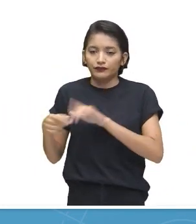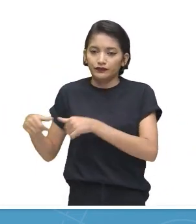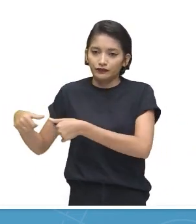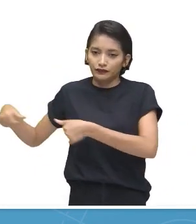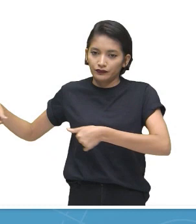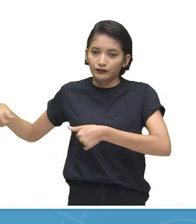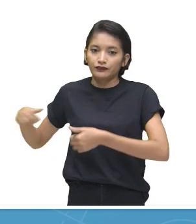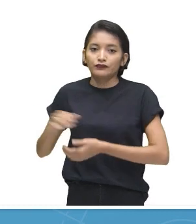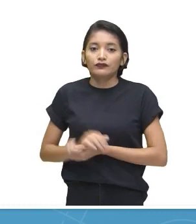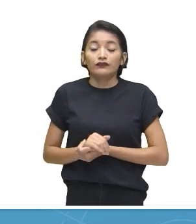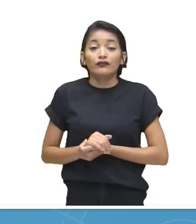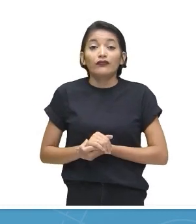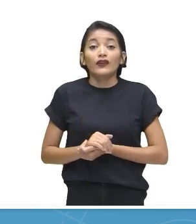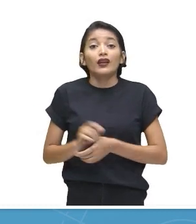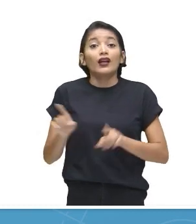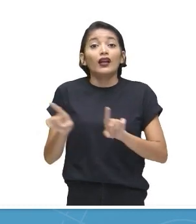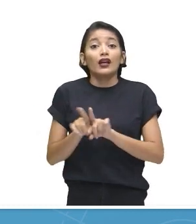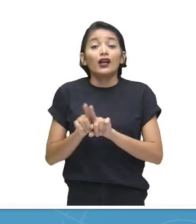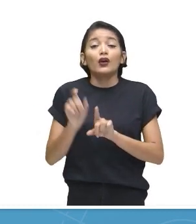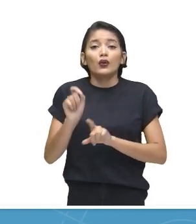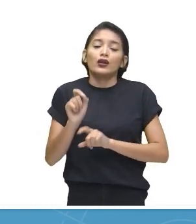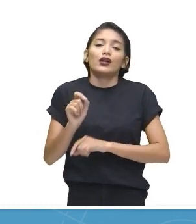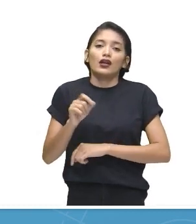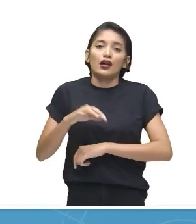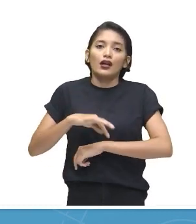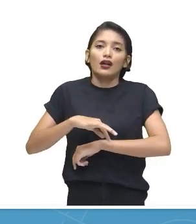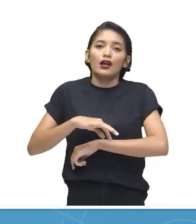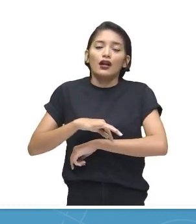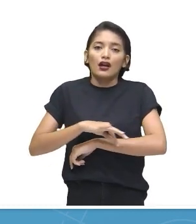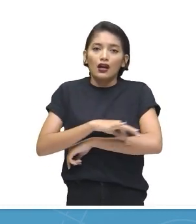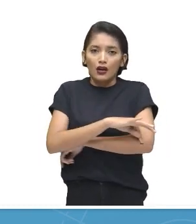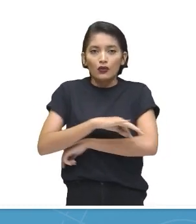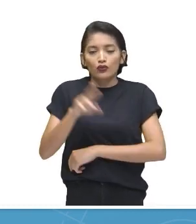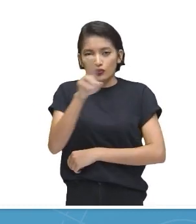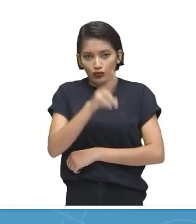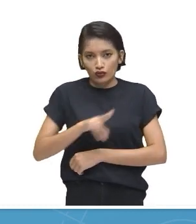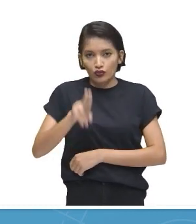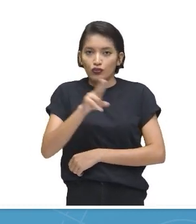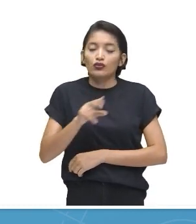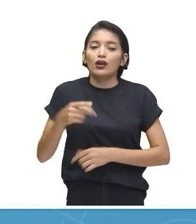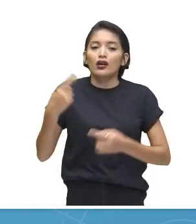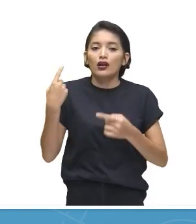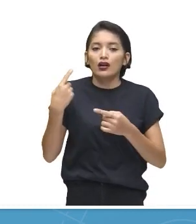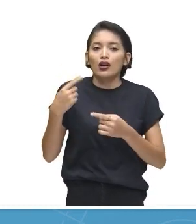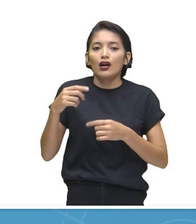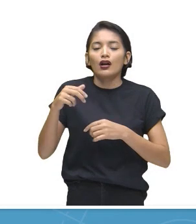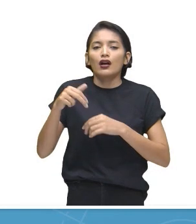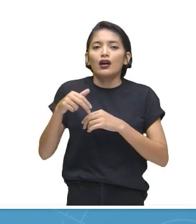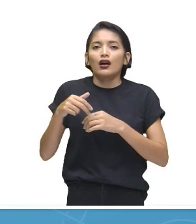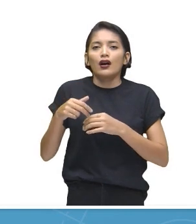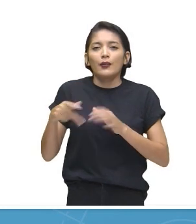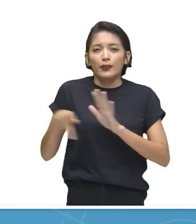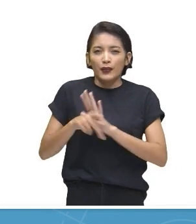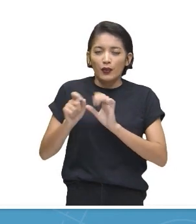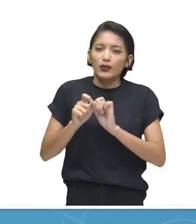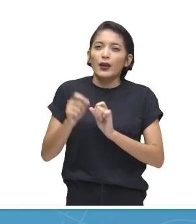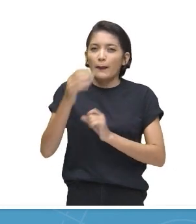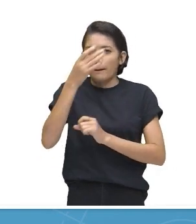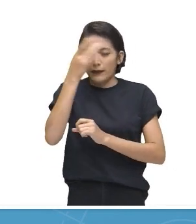na segunda imagem uma régua, né? Essa a gente utiliza mais. Essa primeira aqui é mais utilizada ali pelas costureiras, né? A fita aqui,